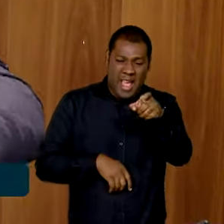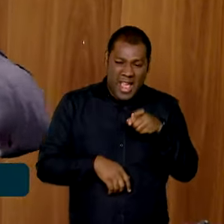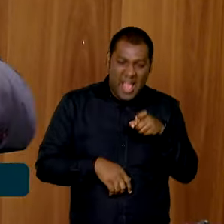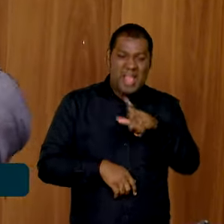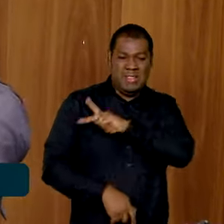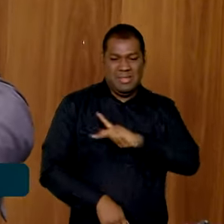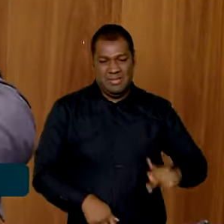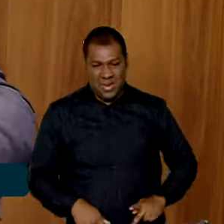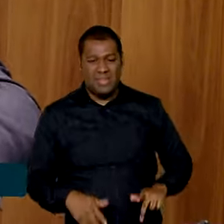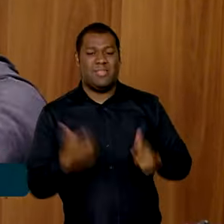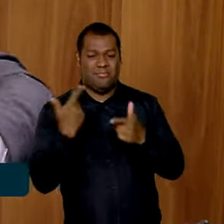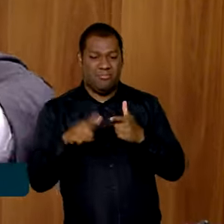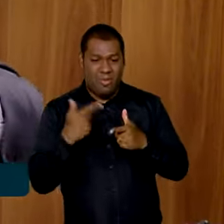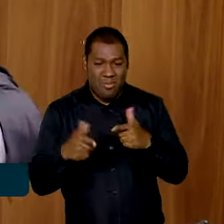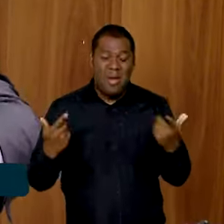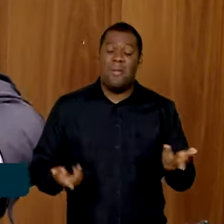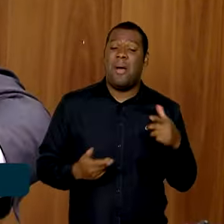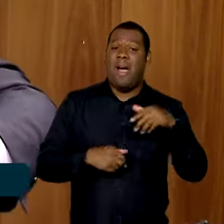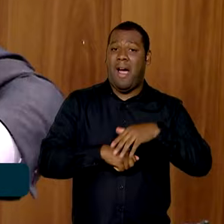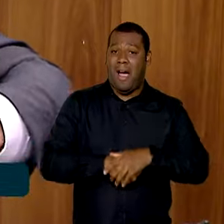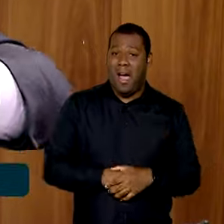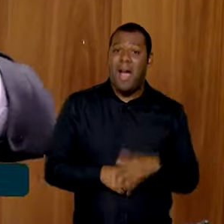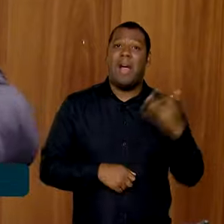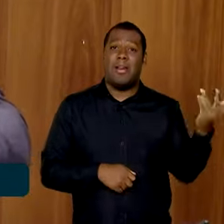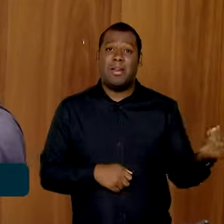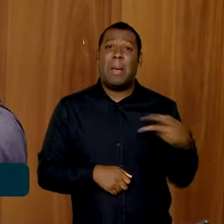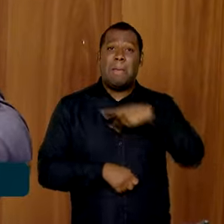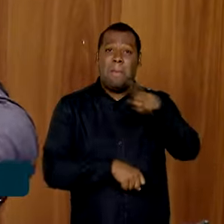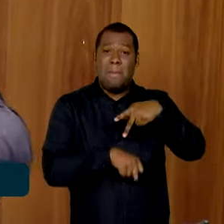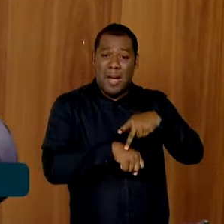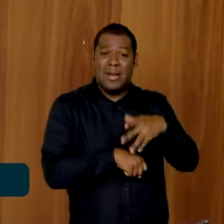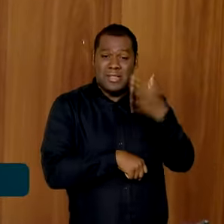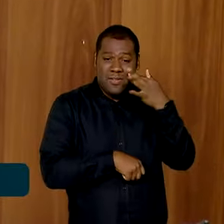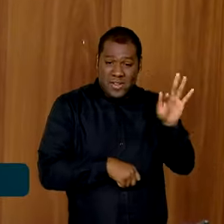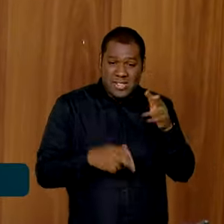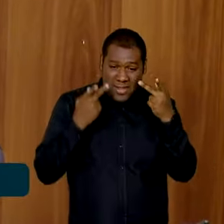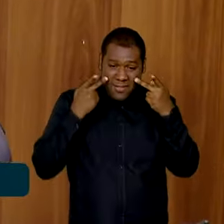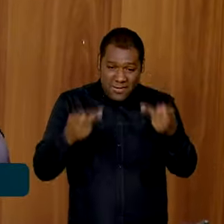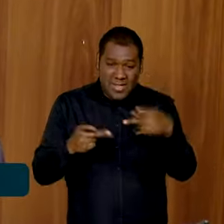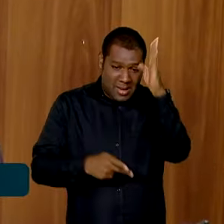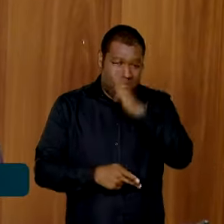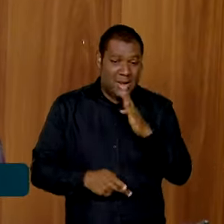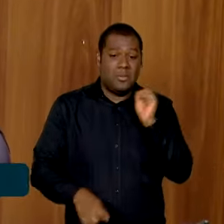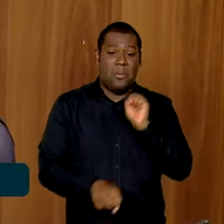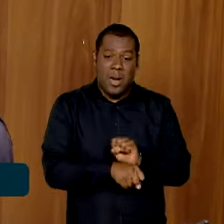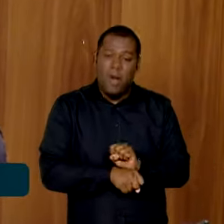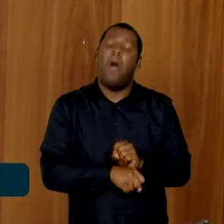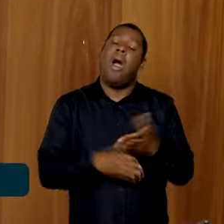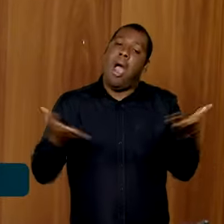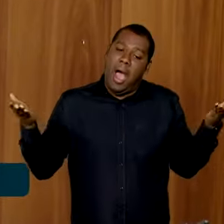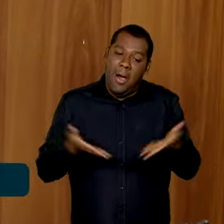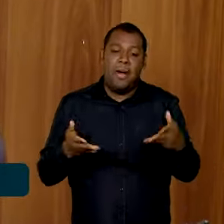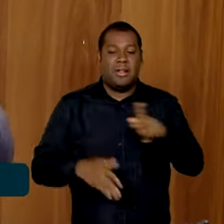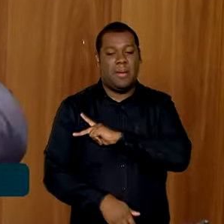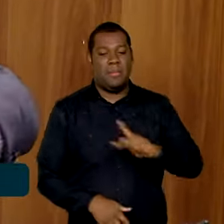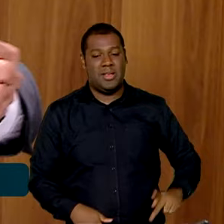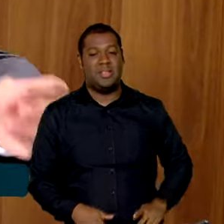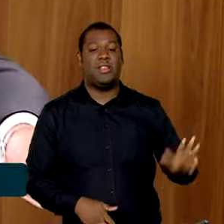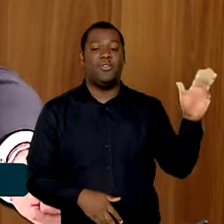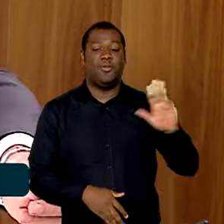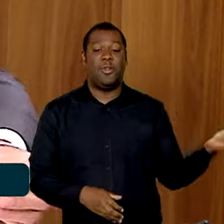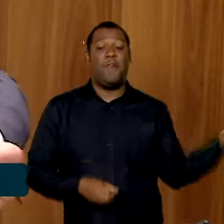Então, quando o Lula volta e conversa com todo mundo e diz que o Brasil voltou, isso nos ajudou. E pela Embratur, a gente montou uma equipe técnica que a gente